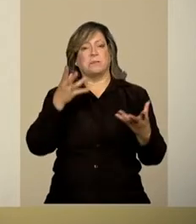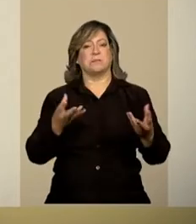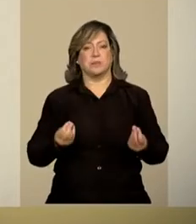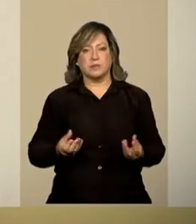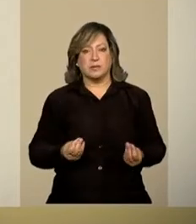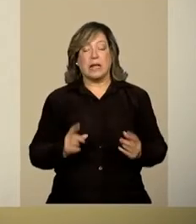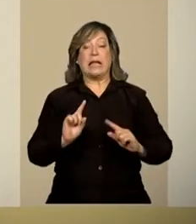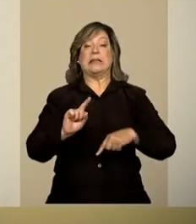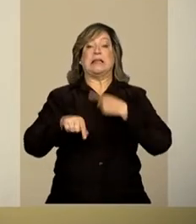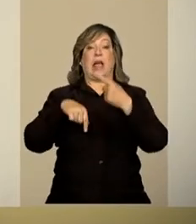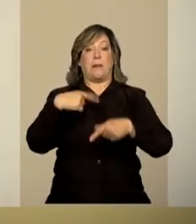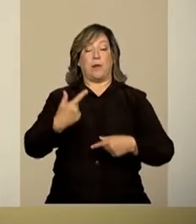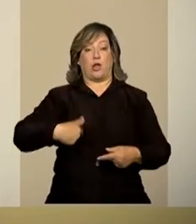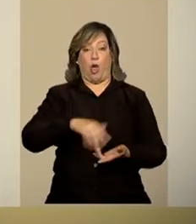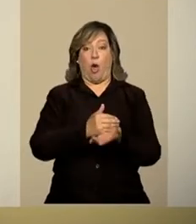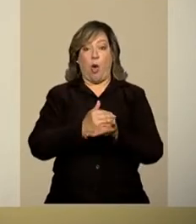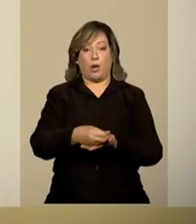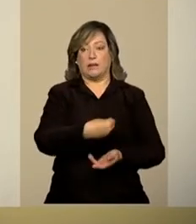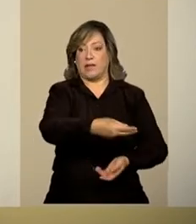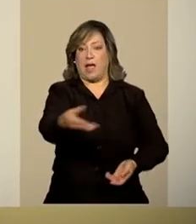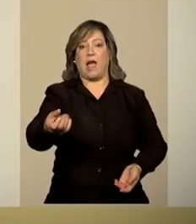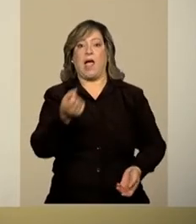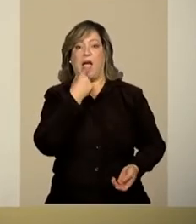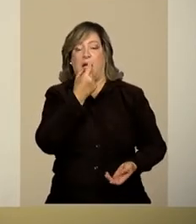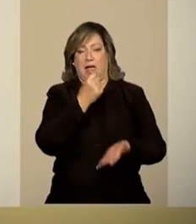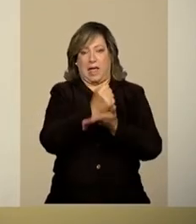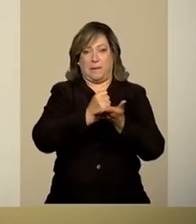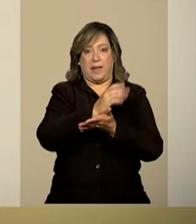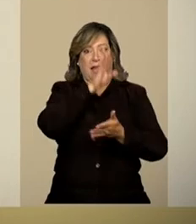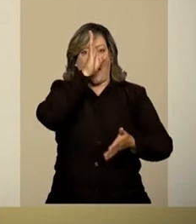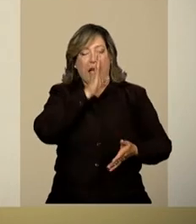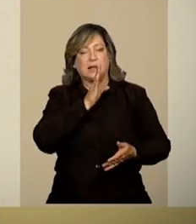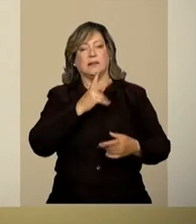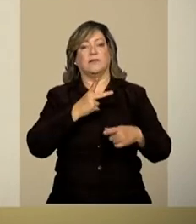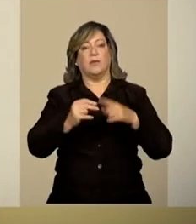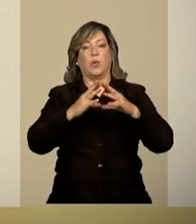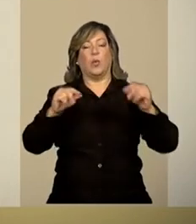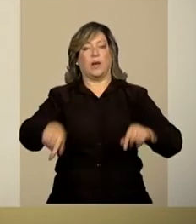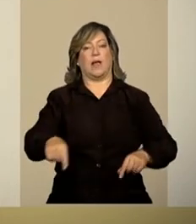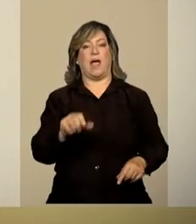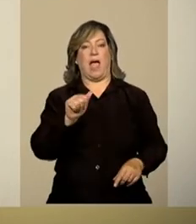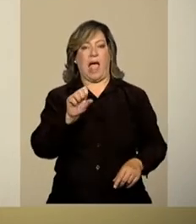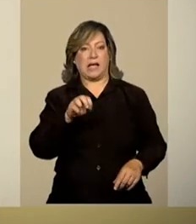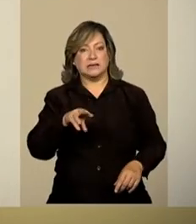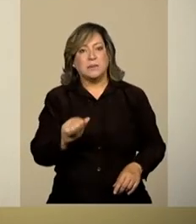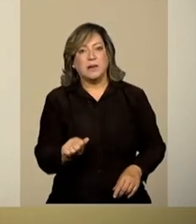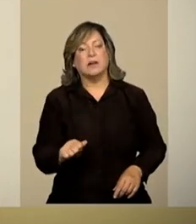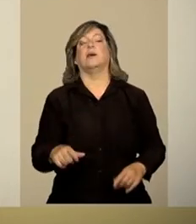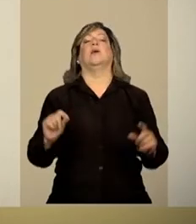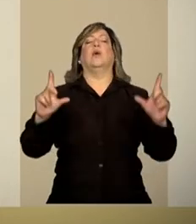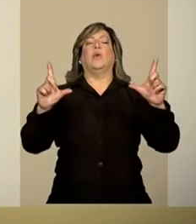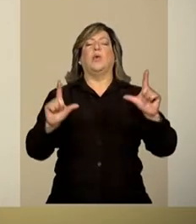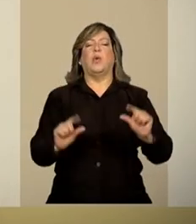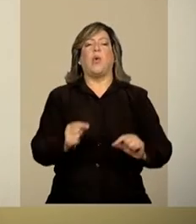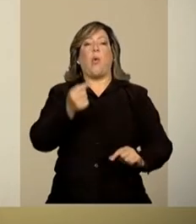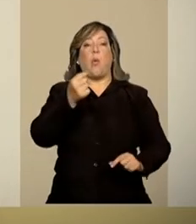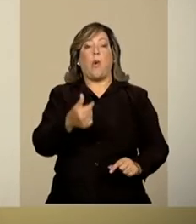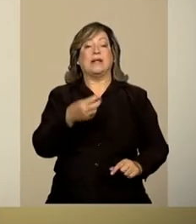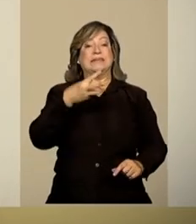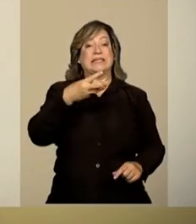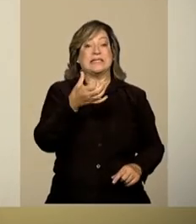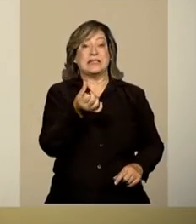depois Max que nós começamos a distribuir os remédios para o combate à asma nós traduzimos em quase